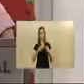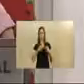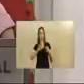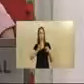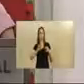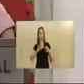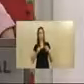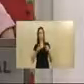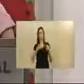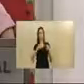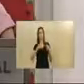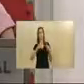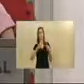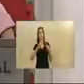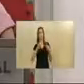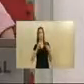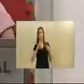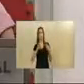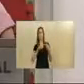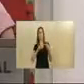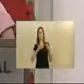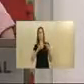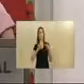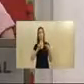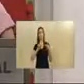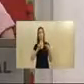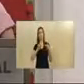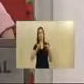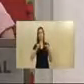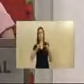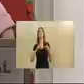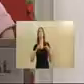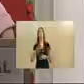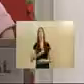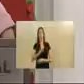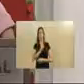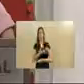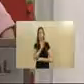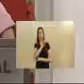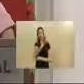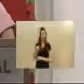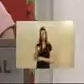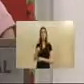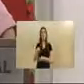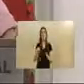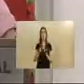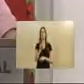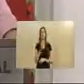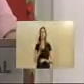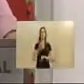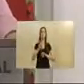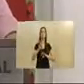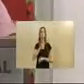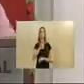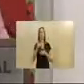presentes como jurados professores das academias que também abrilhantaram o evento